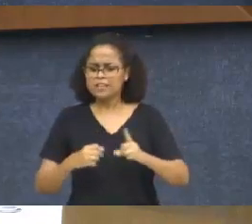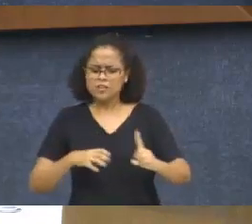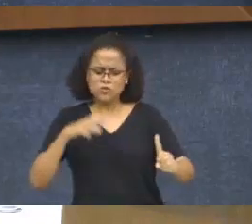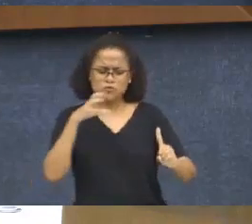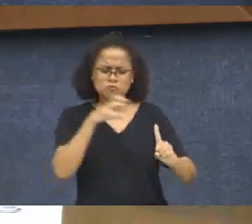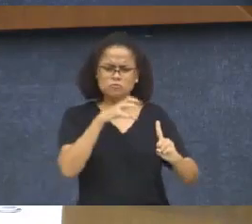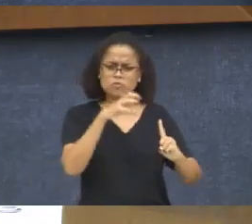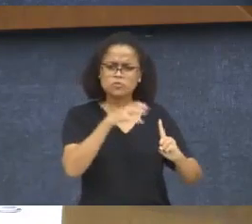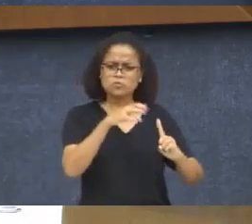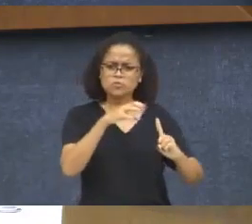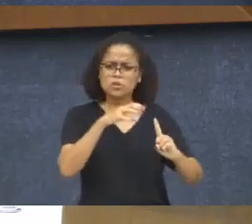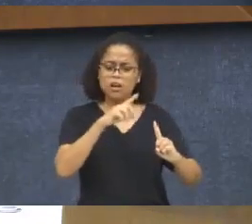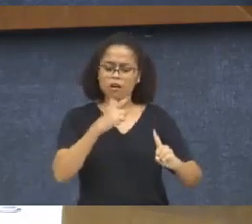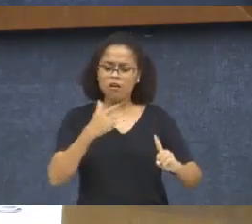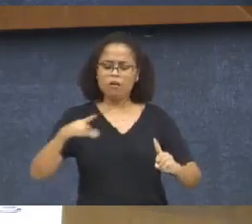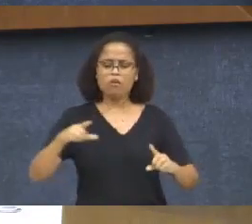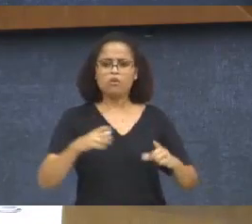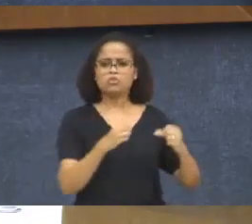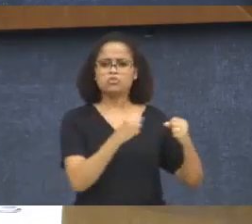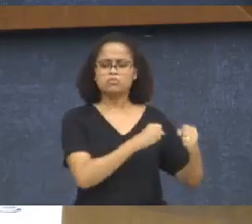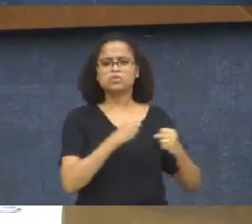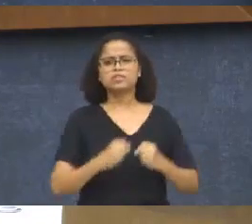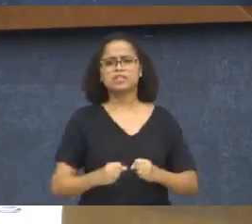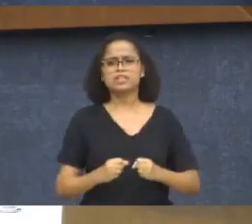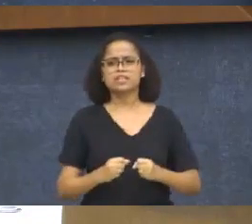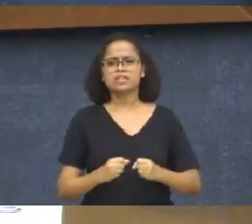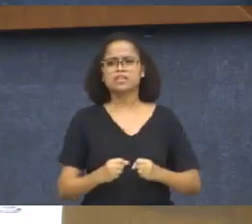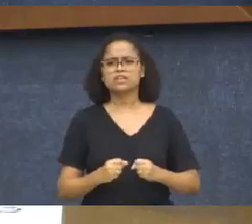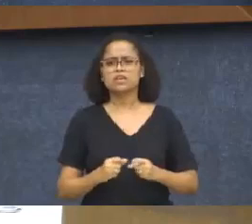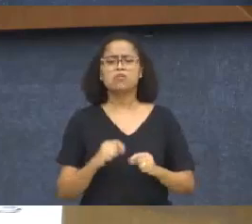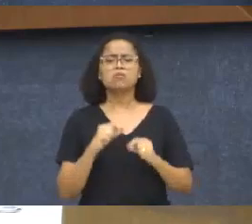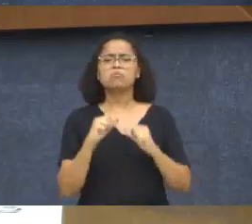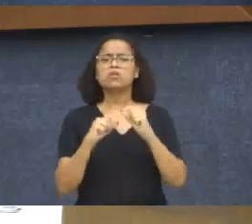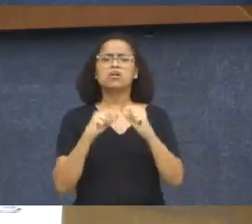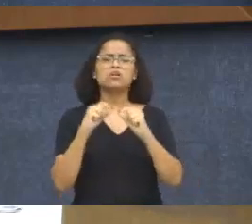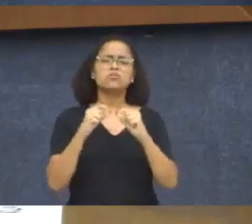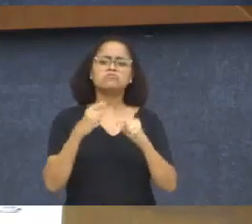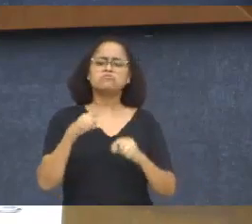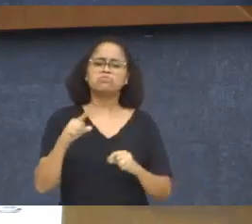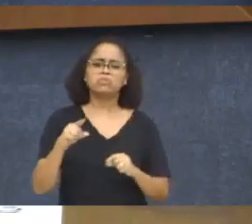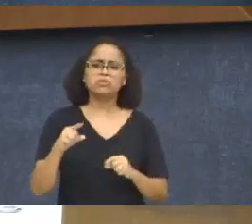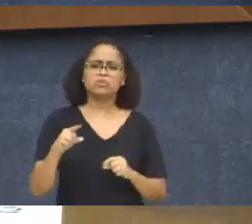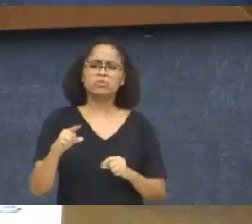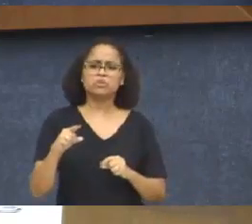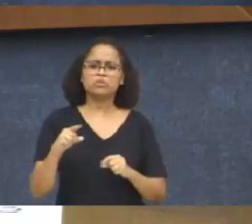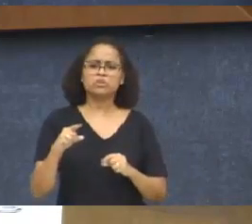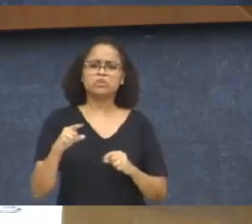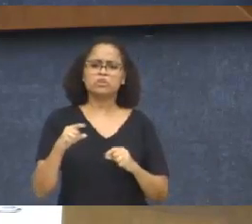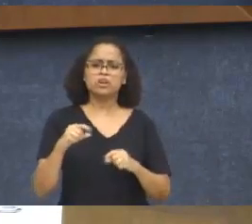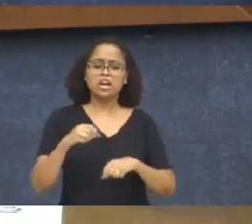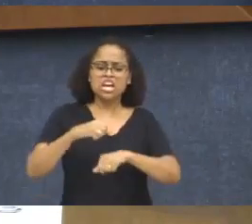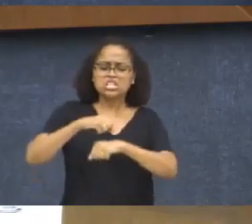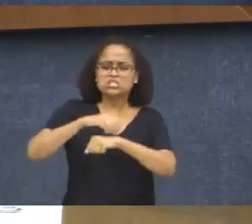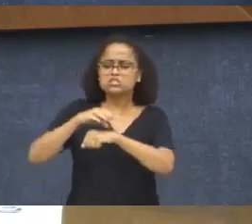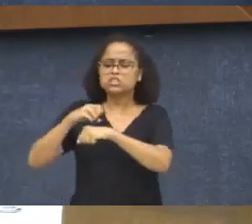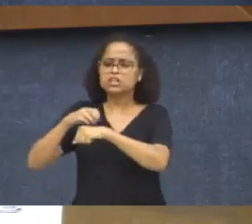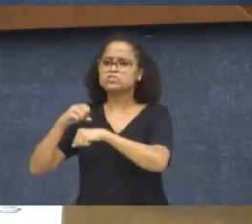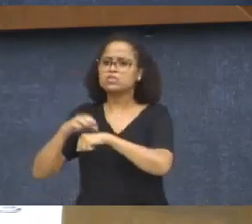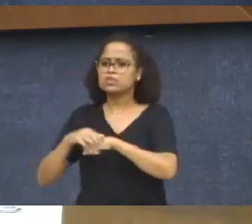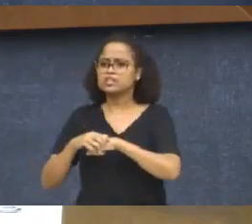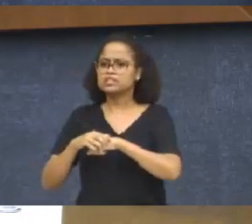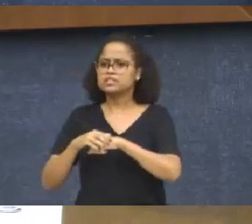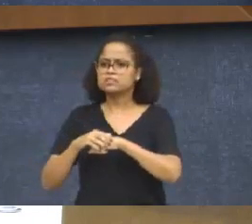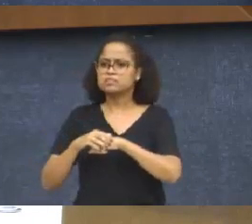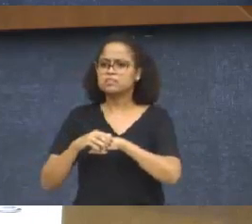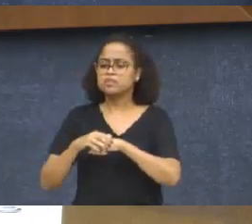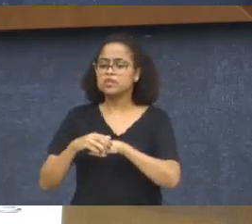manifestar? Existe? Para onde foi as indicações que nós enviamos? Para o Supremo